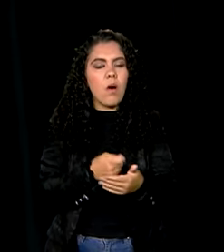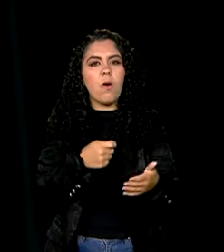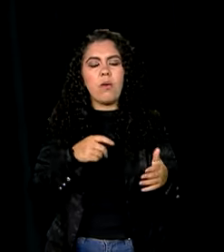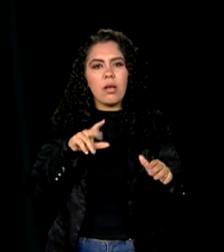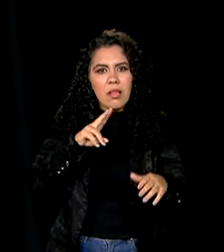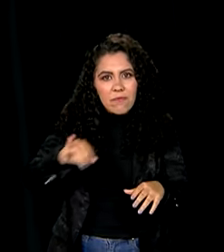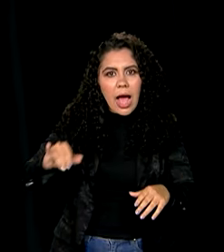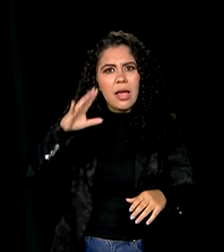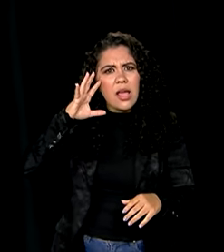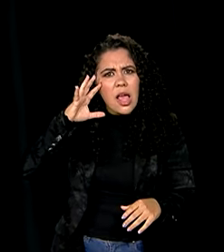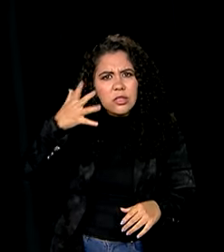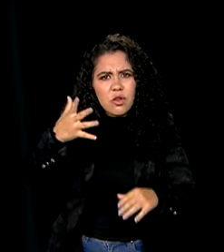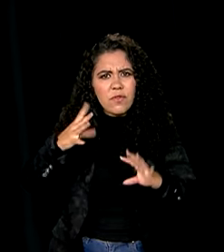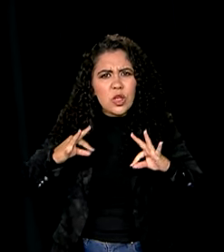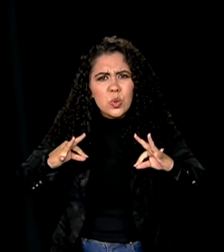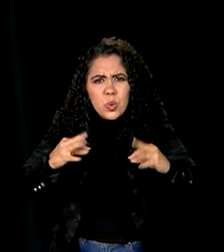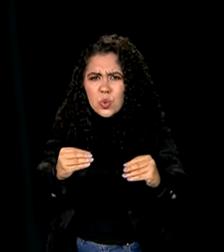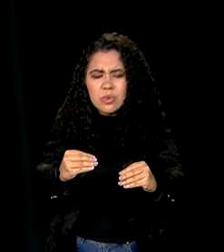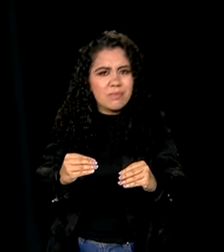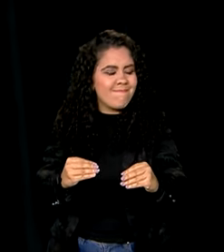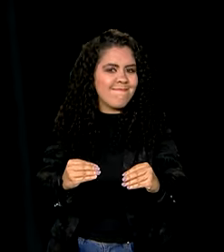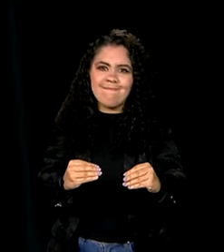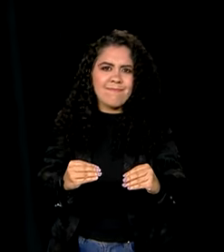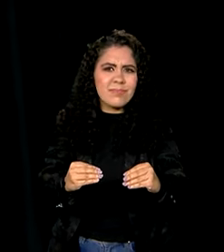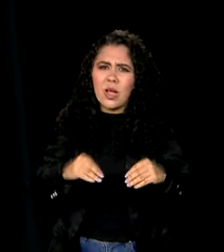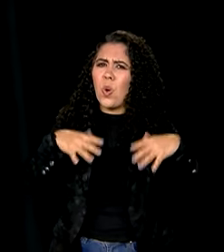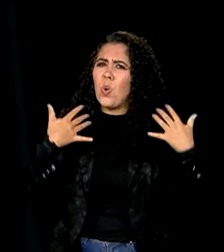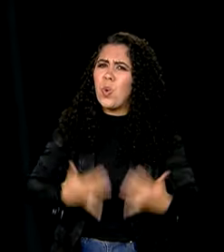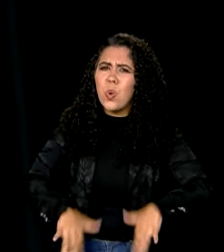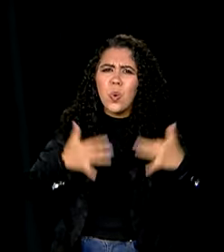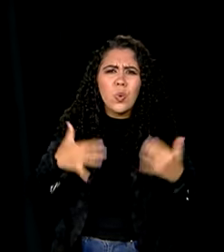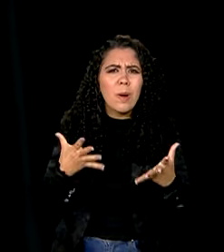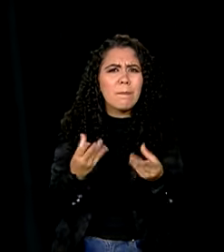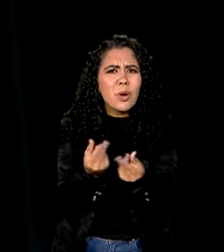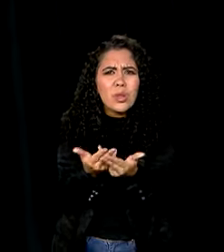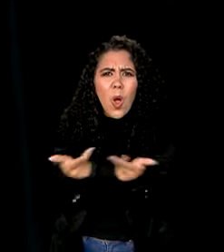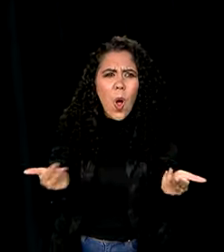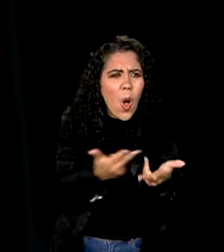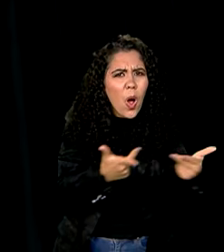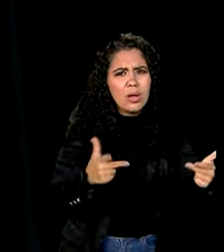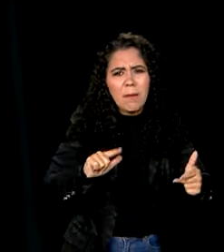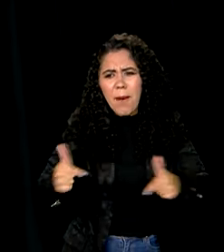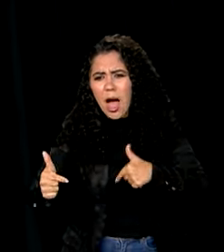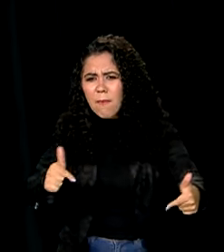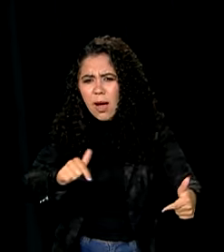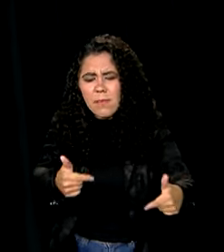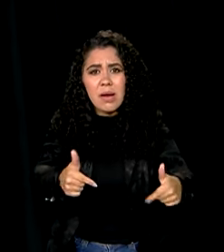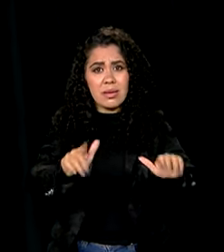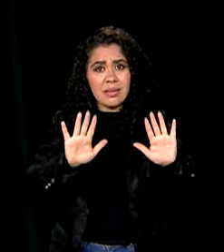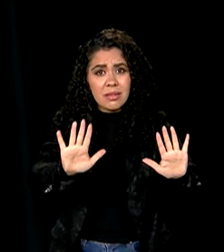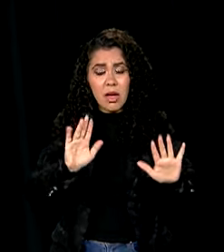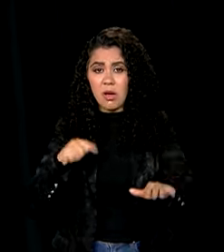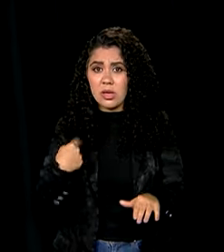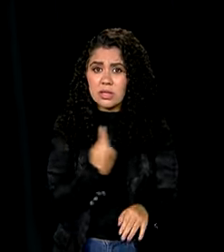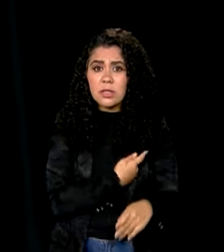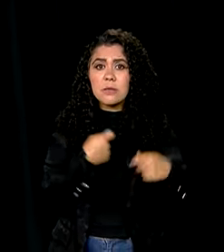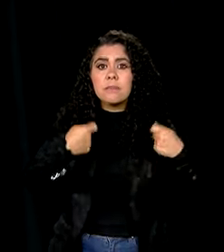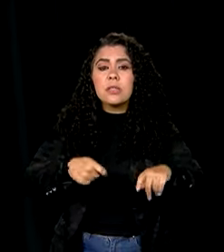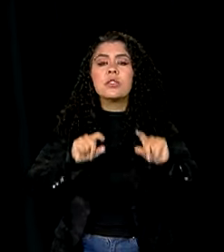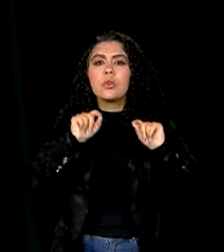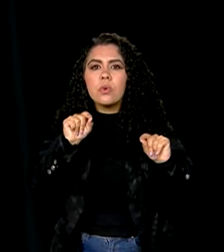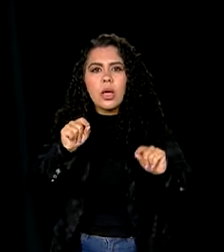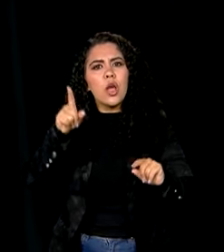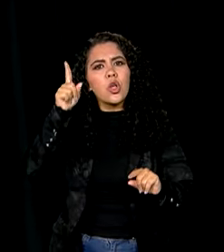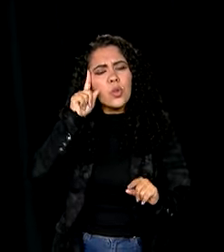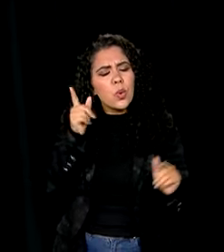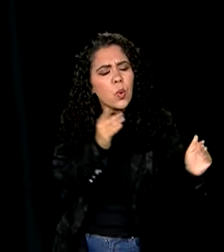nós estamos enfrentando, que é muito grande, é muito monumental. Então, nós temos que ir acumulando ao longo dos